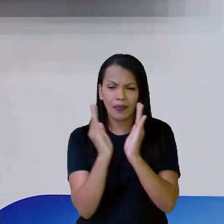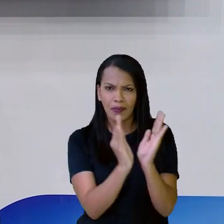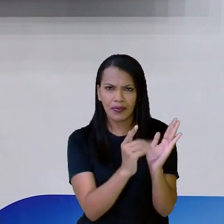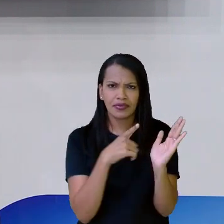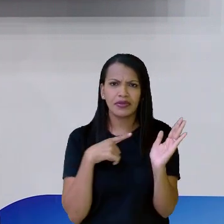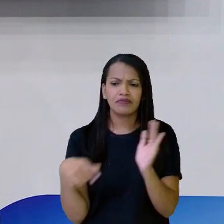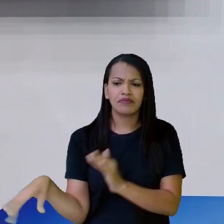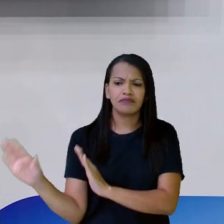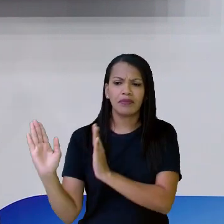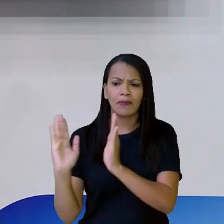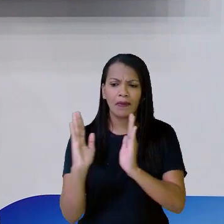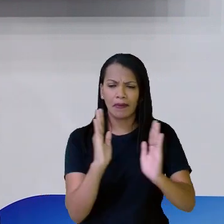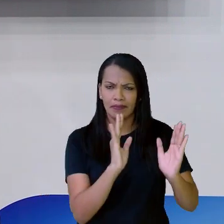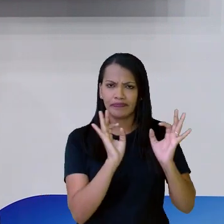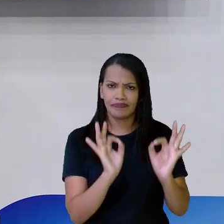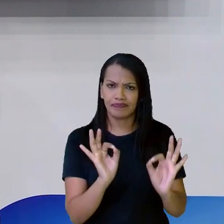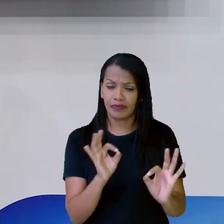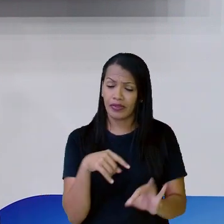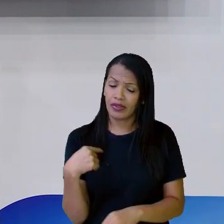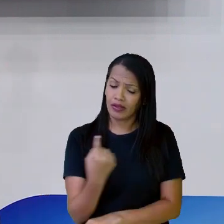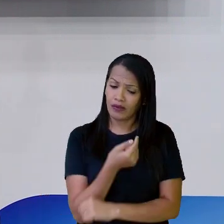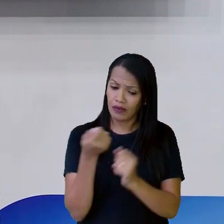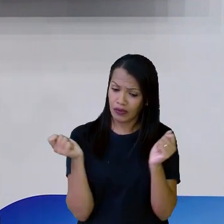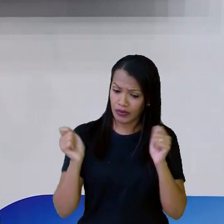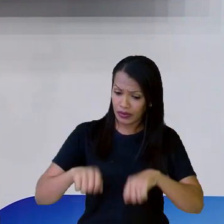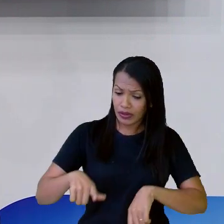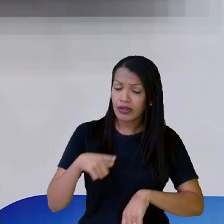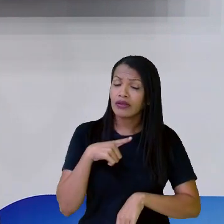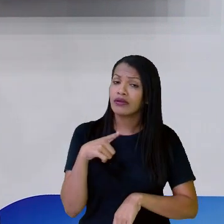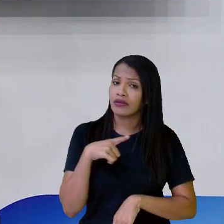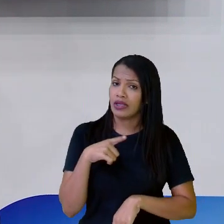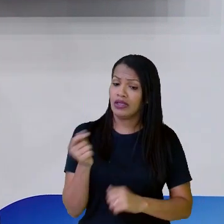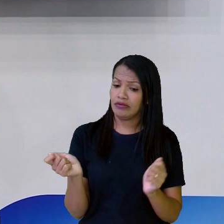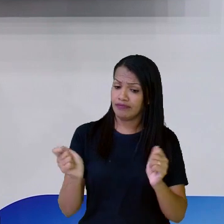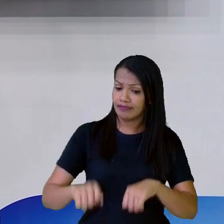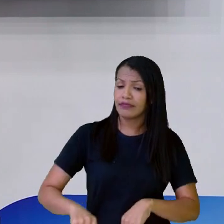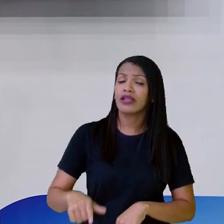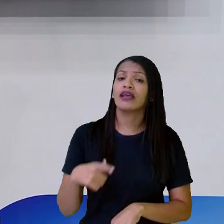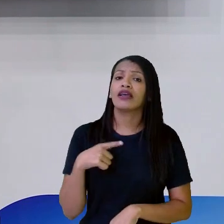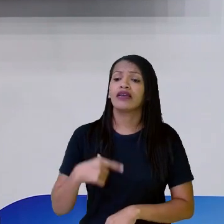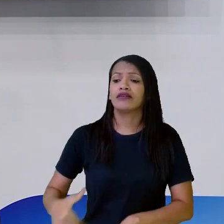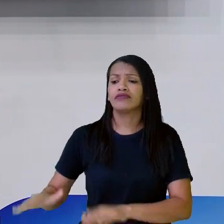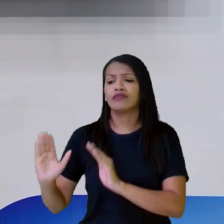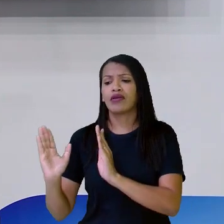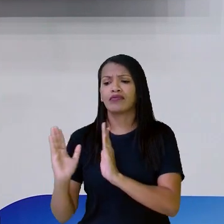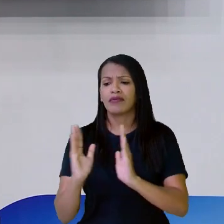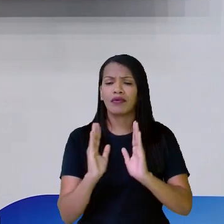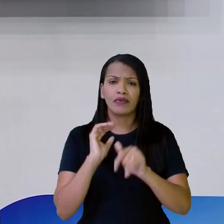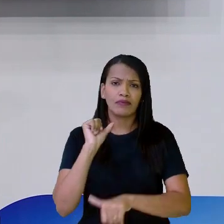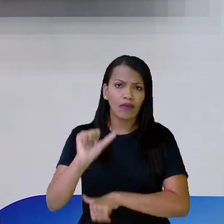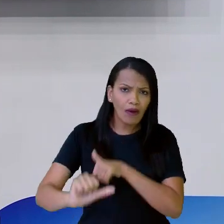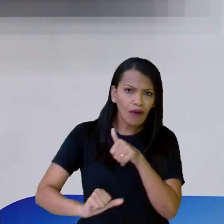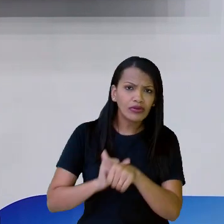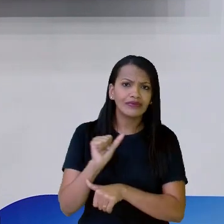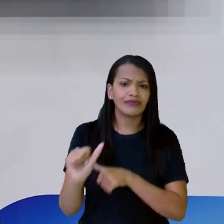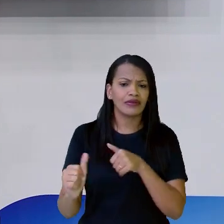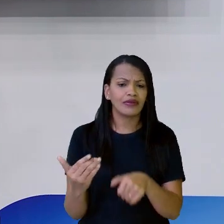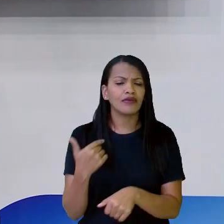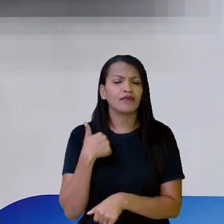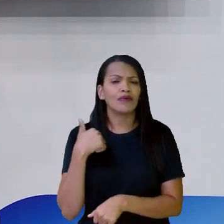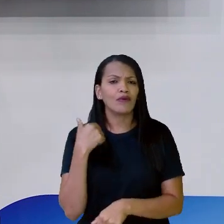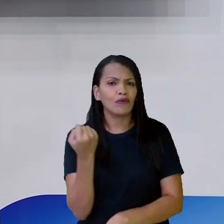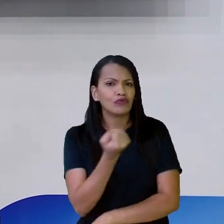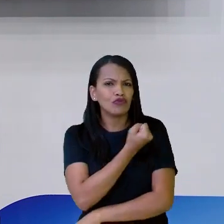do posicionamento, a gente tem valores que vão sendo modificados na medida que o meu algarismo